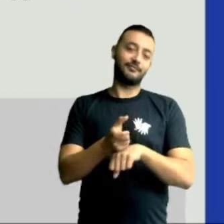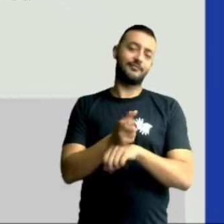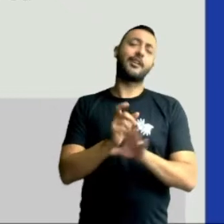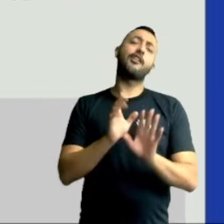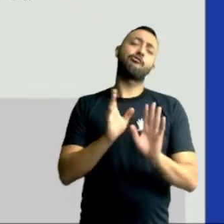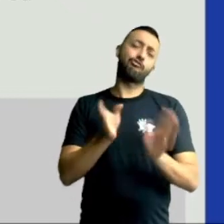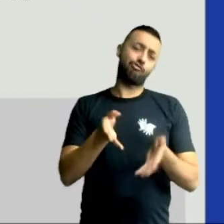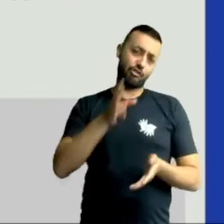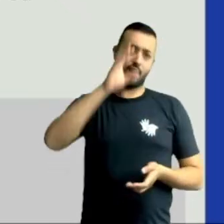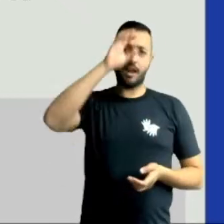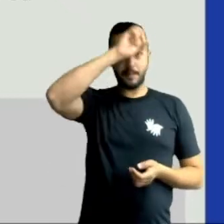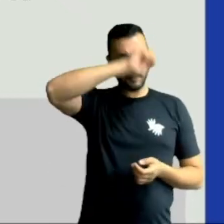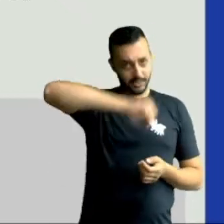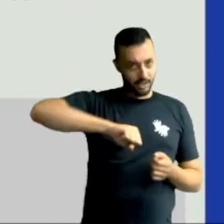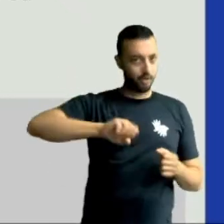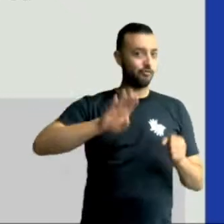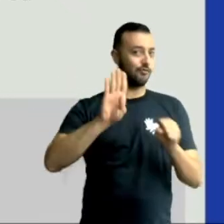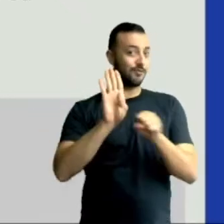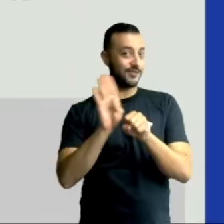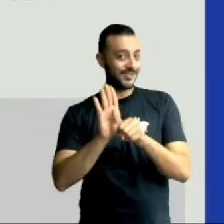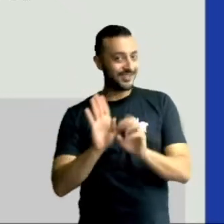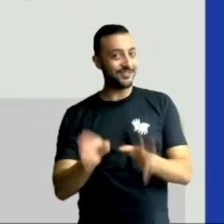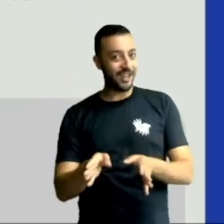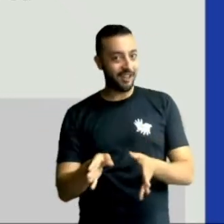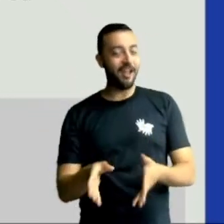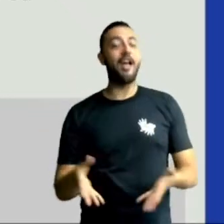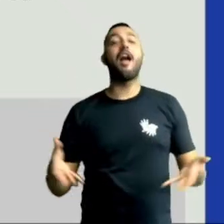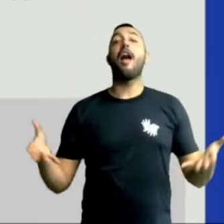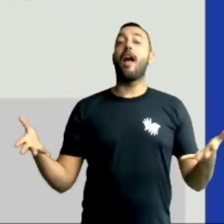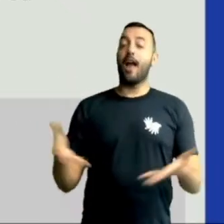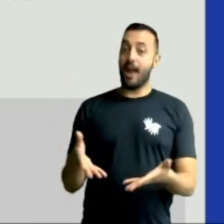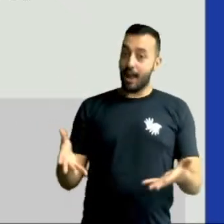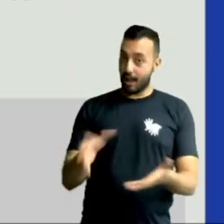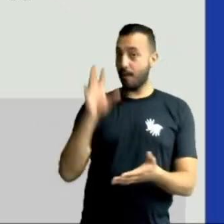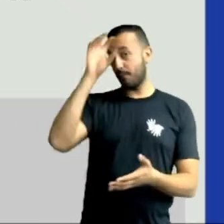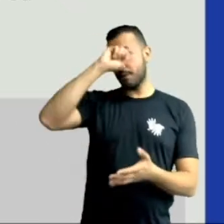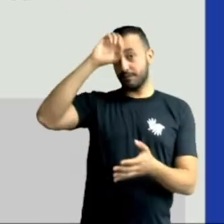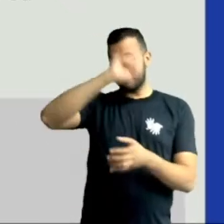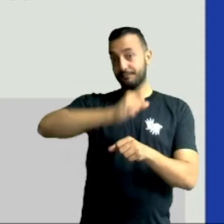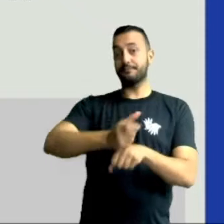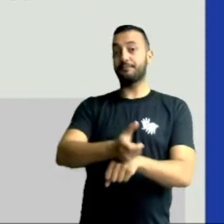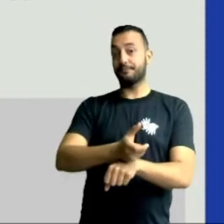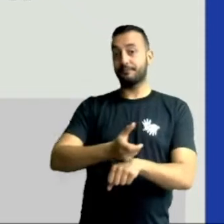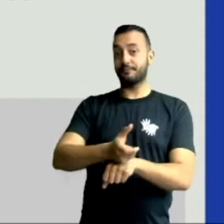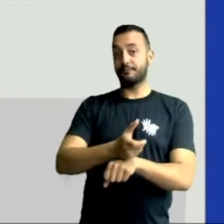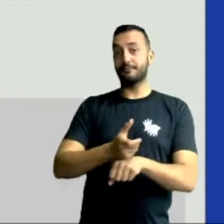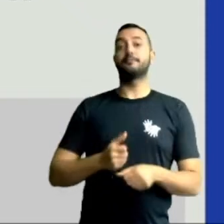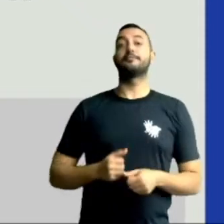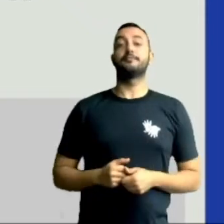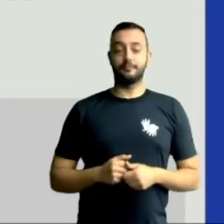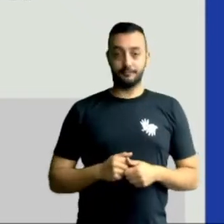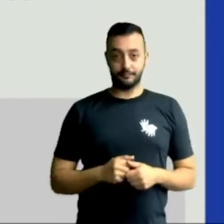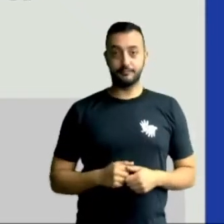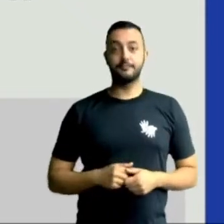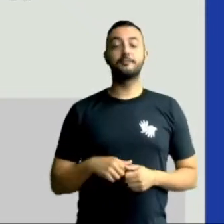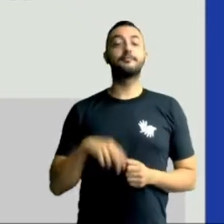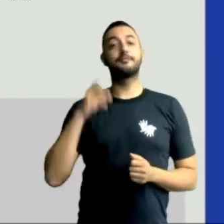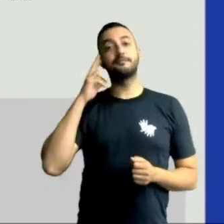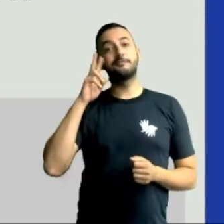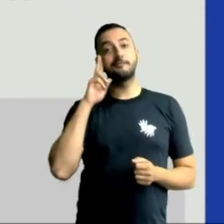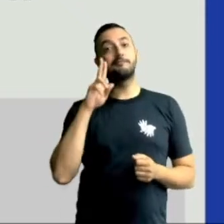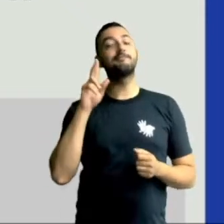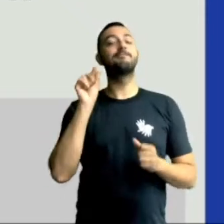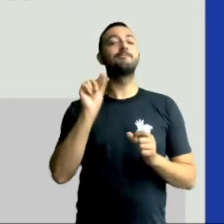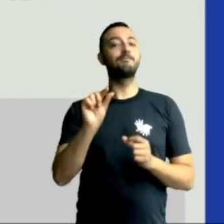classe de palavras, os substantivos, não foi? Então agora nós vamos aprender um pouco sobre os adjetivos e vamos aí revisar